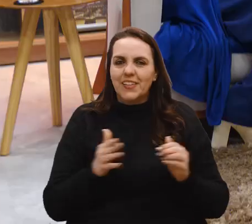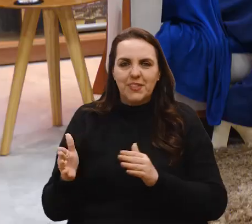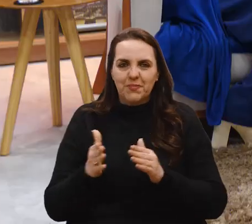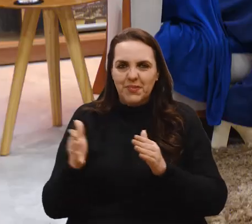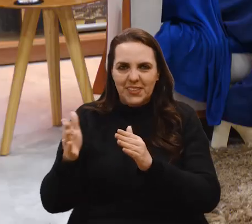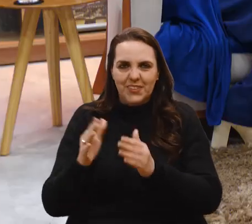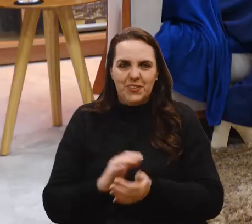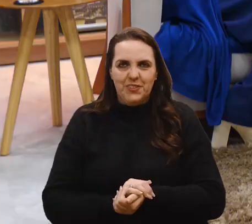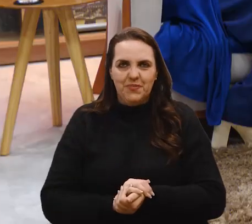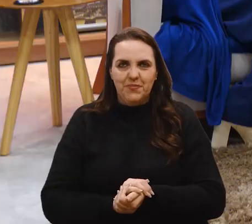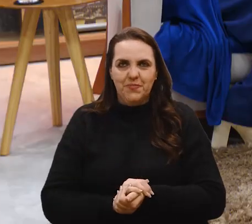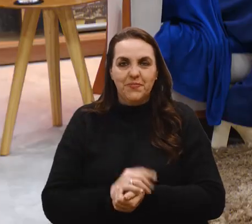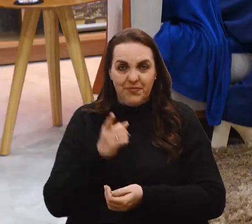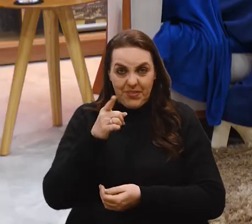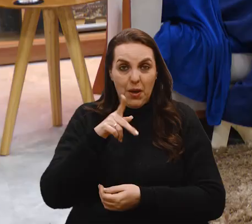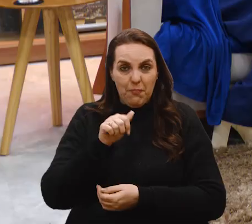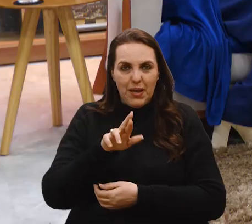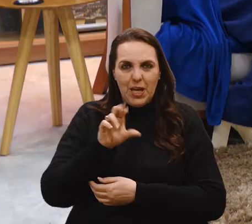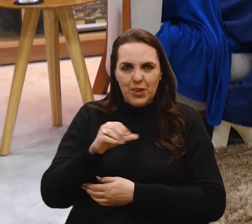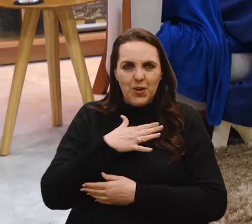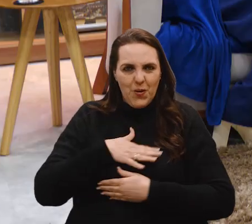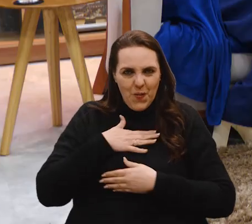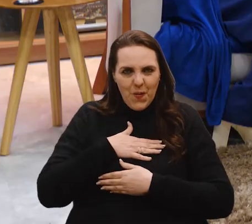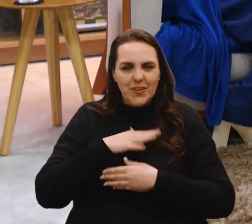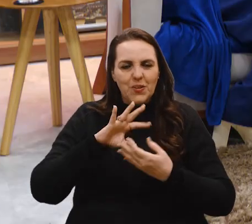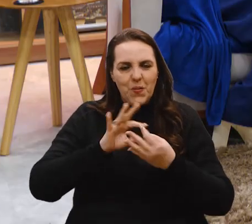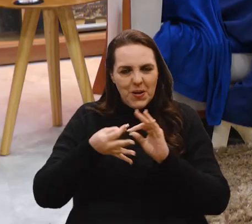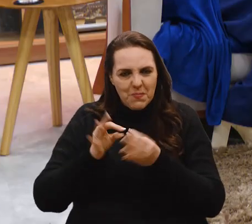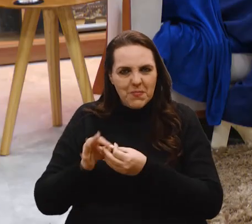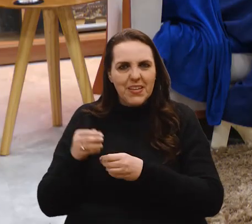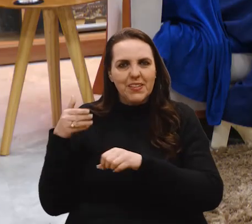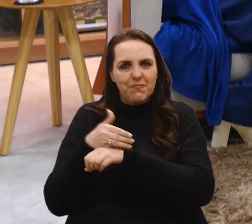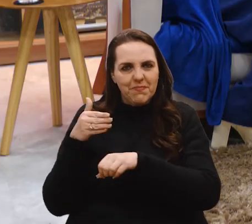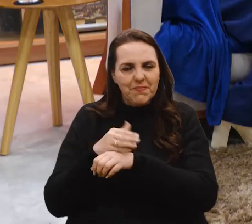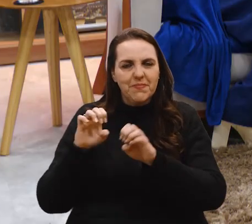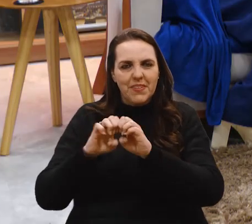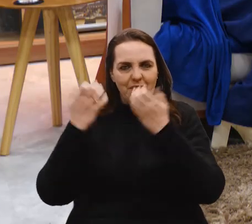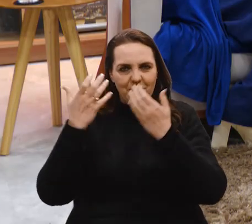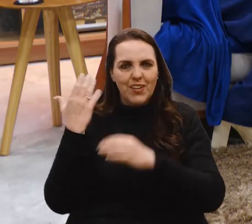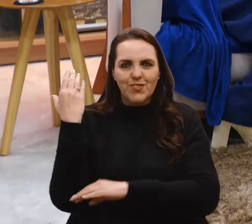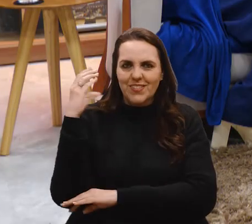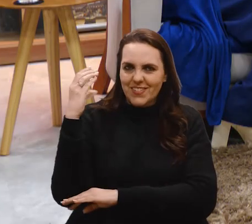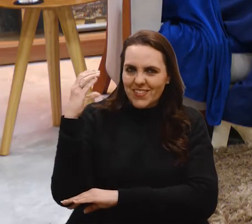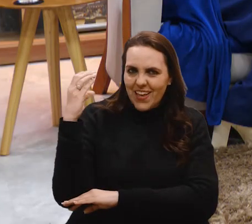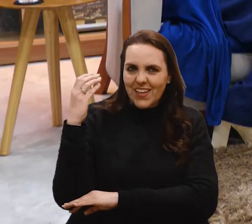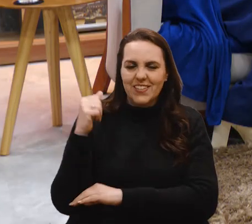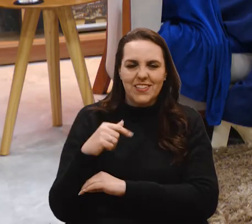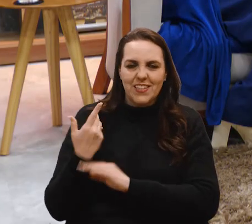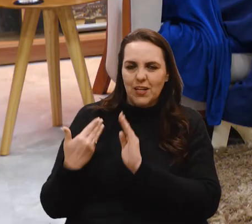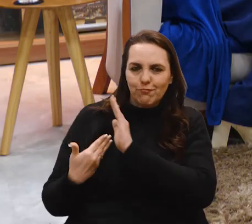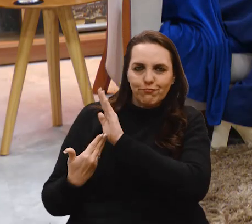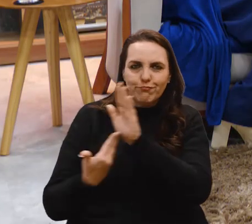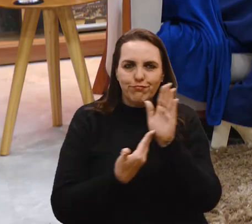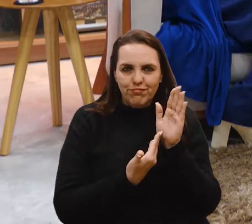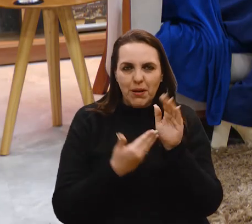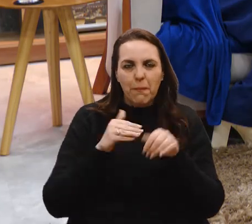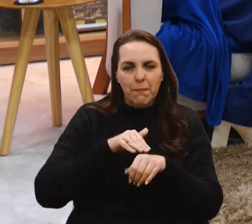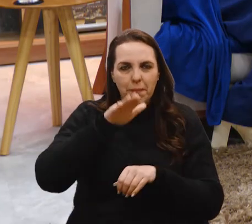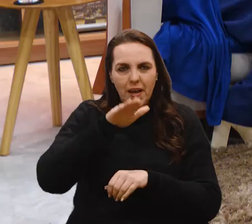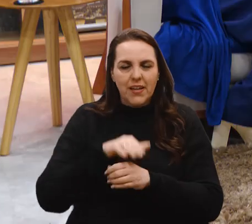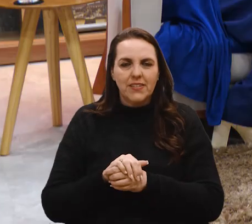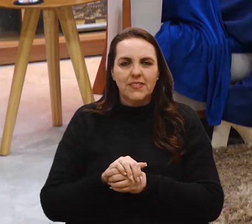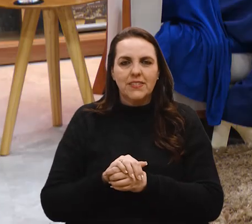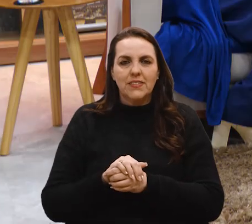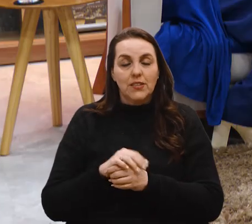Pedro gosta muito dessa questão das Olimpíadas, gosta de participar de eventos científicos, né? Então acaba aparecendo um pouco mais. A gente tem recebido